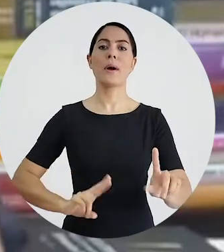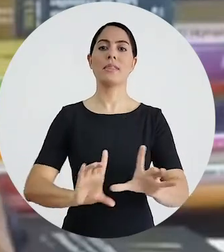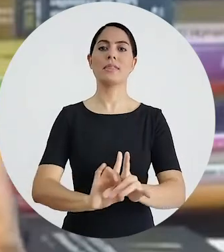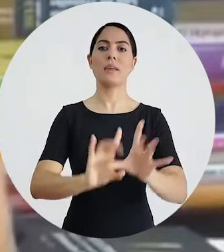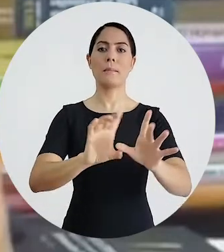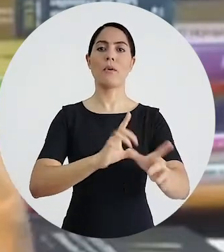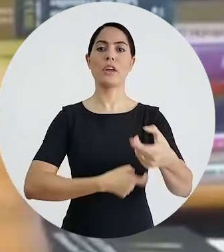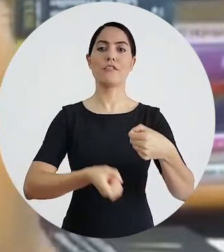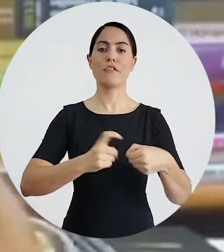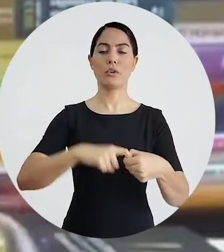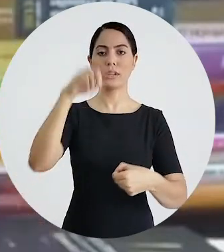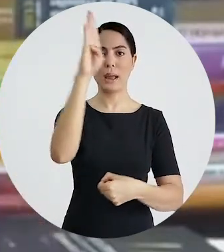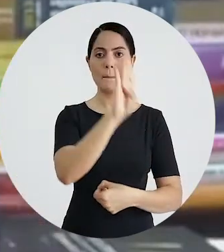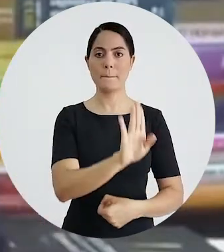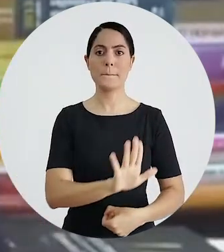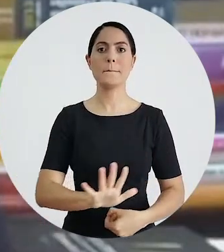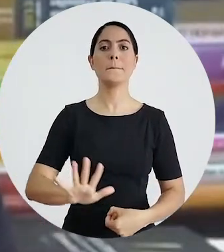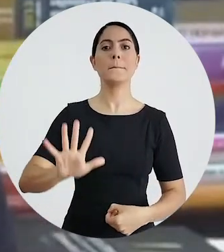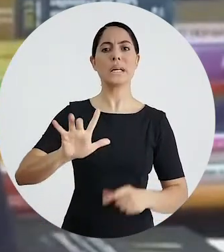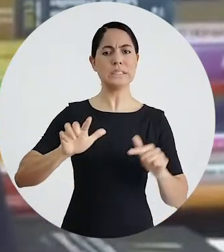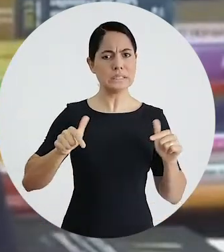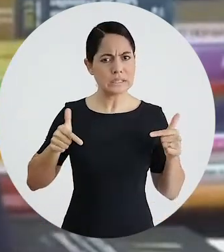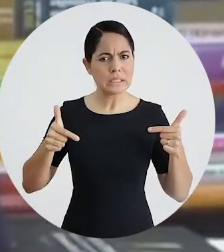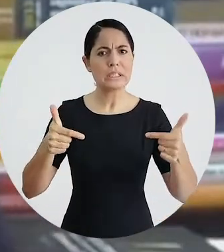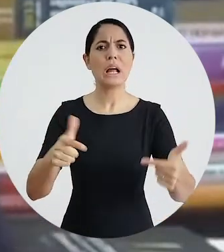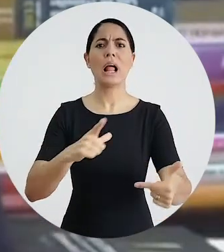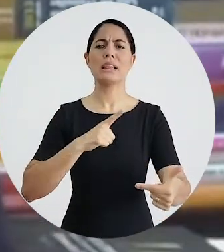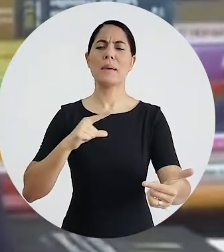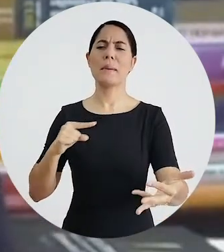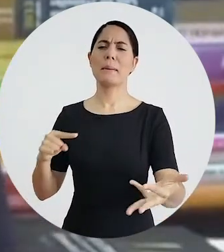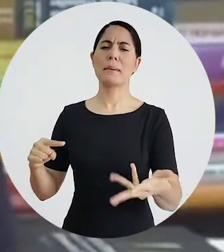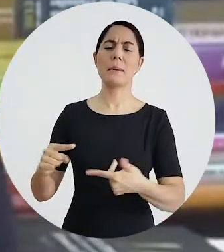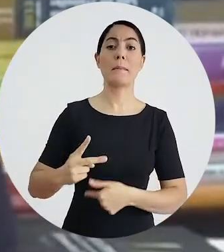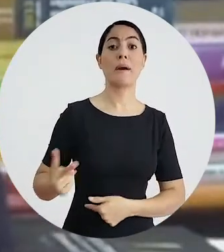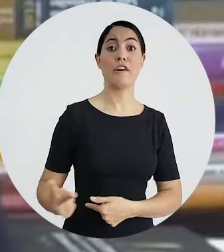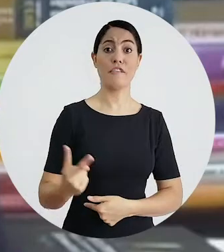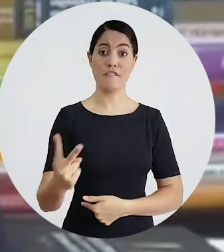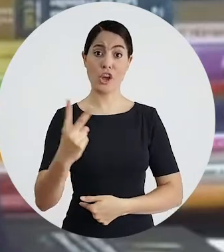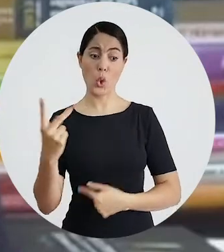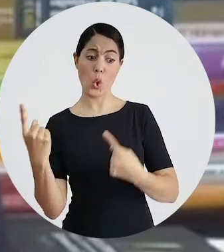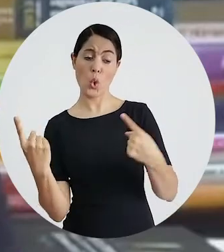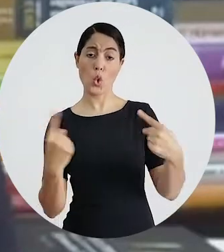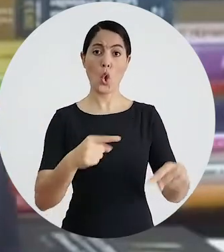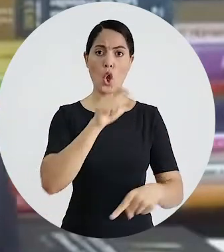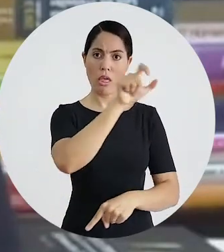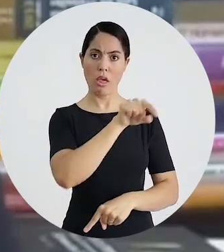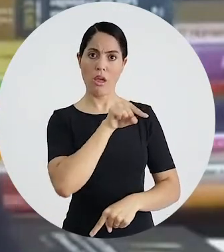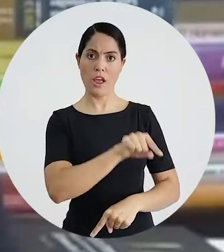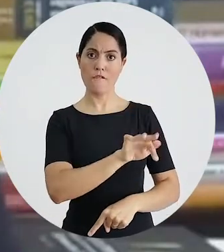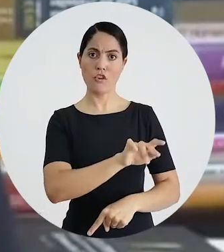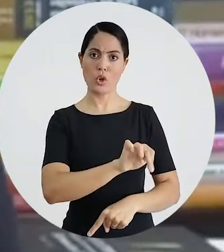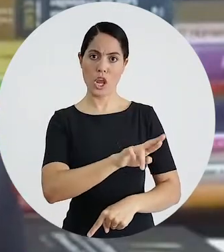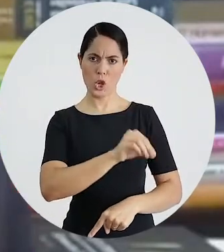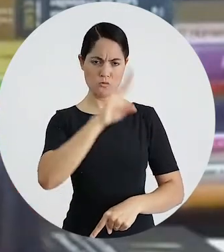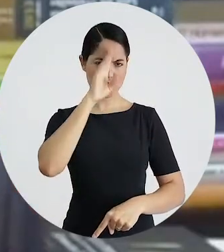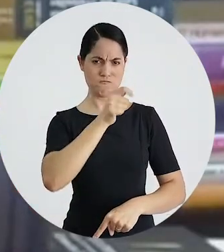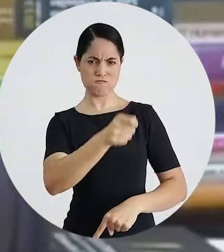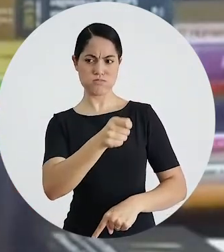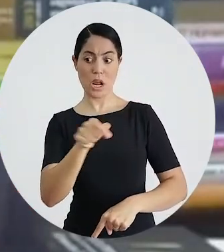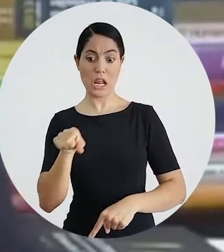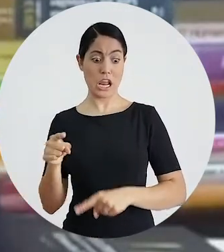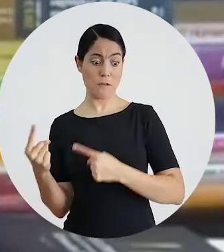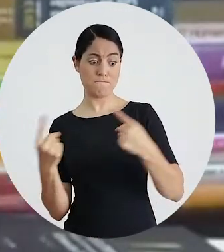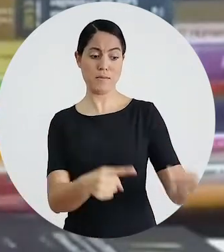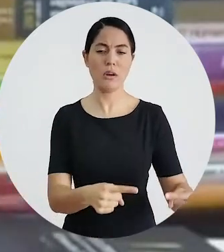do país, pelos valores republicanos, quando ele lutou contra Floriano, a ditadura de Floriano, os desvios